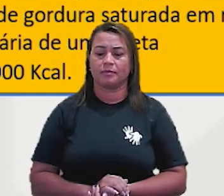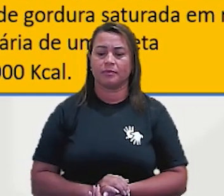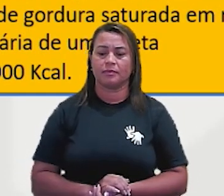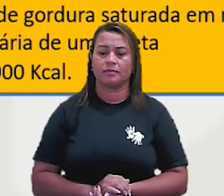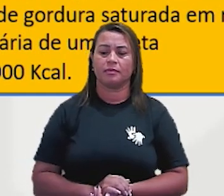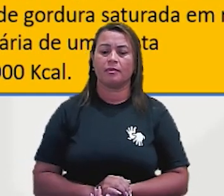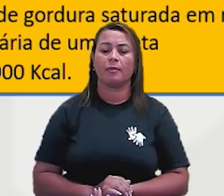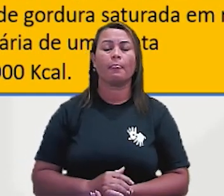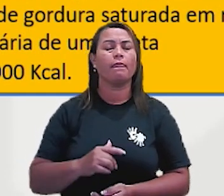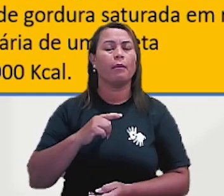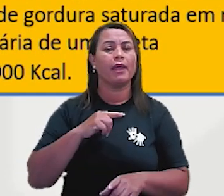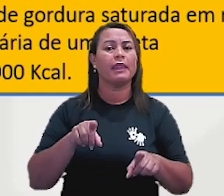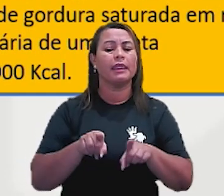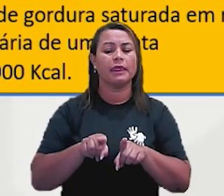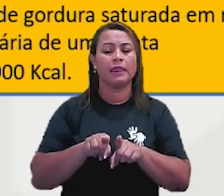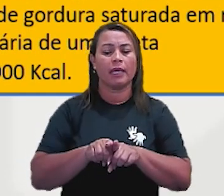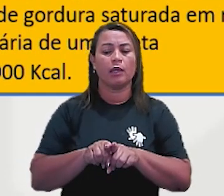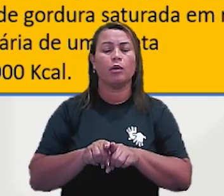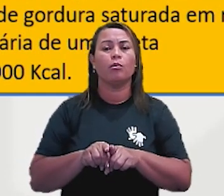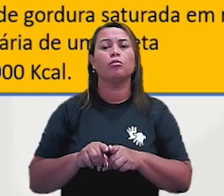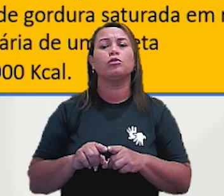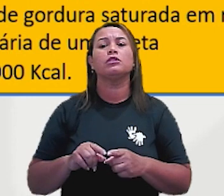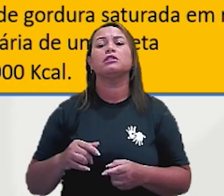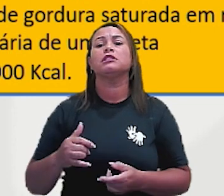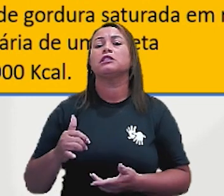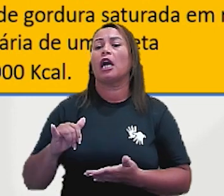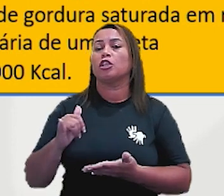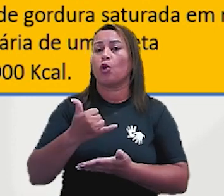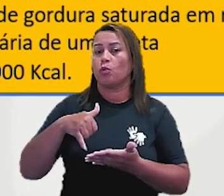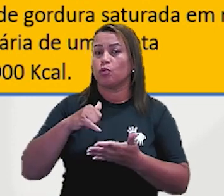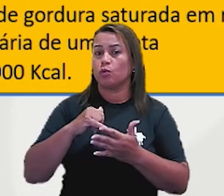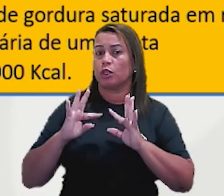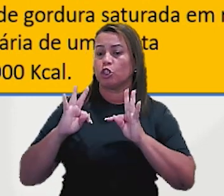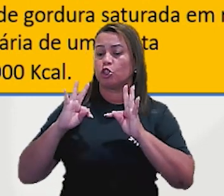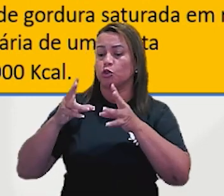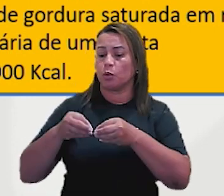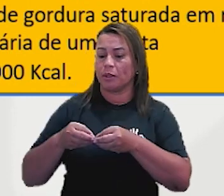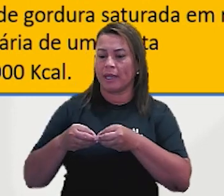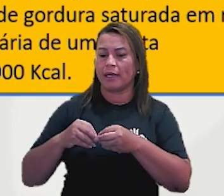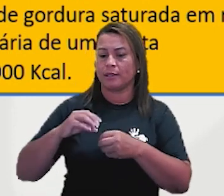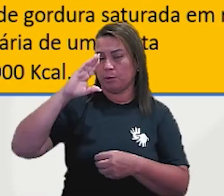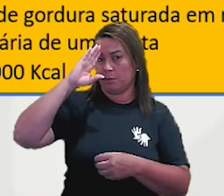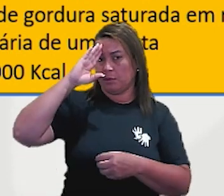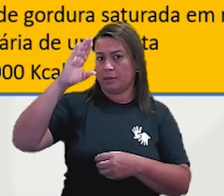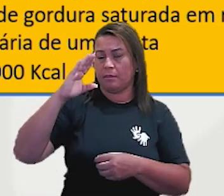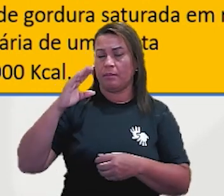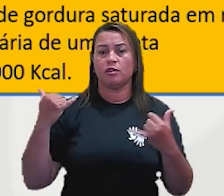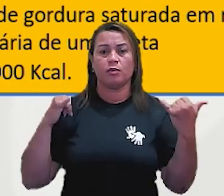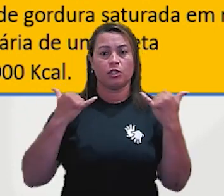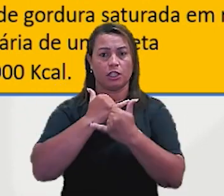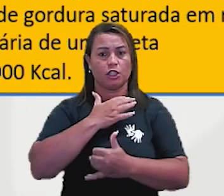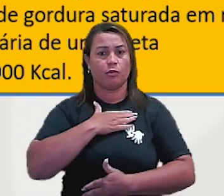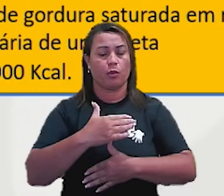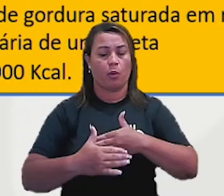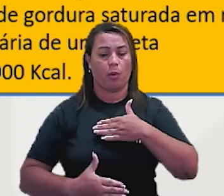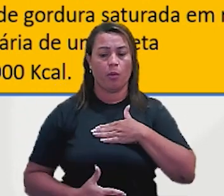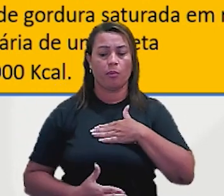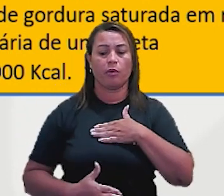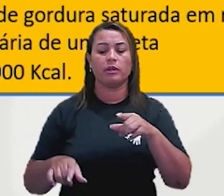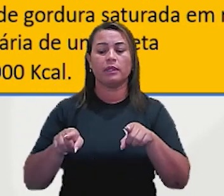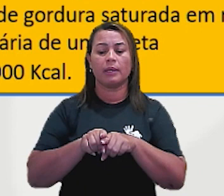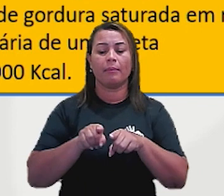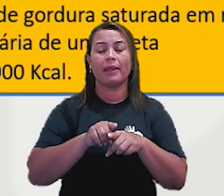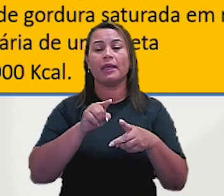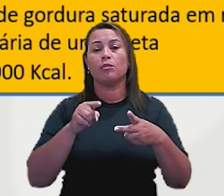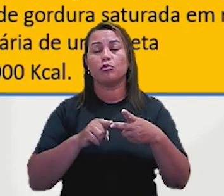Abaixo das proteínas, a gente encontra também as gorduras totais, né, que são as principais fontes também de energia para o nosso corpo. As